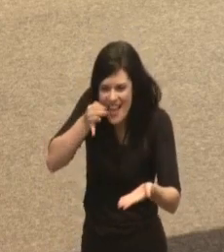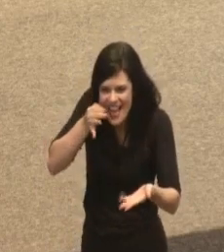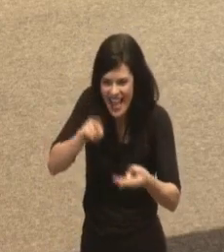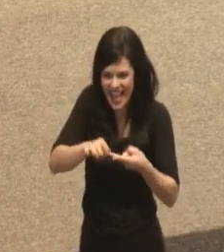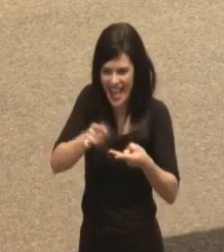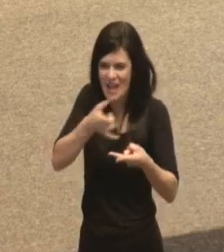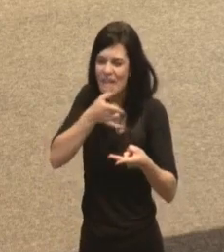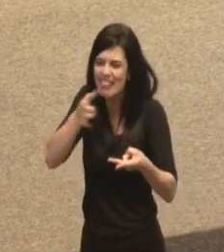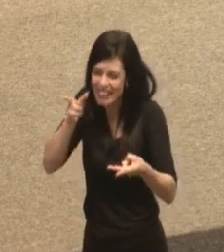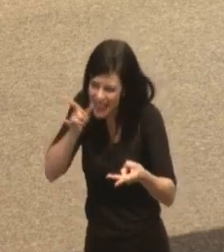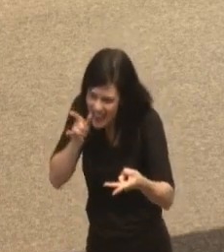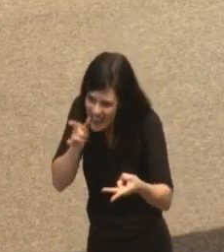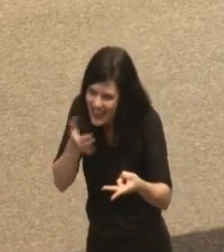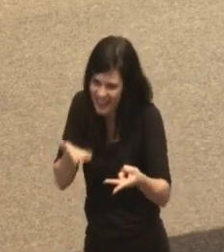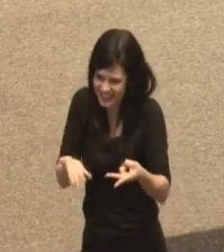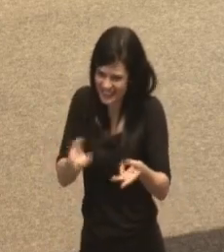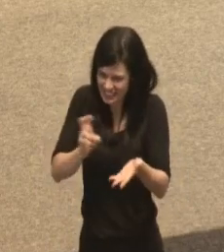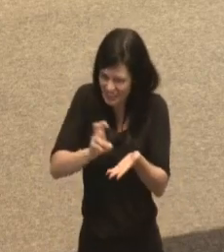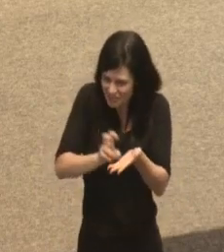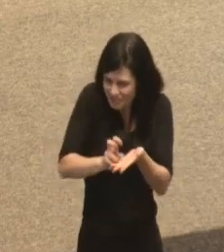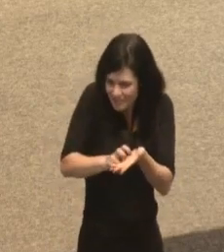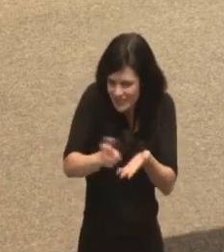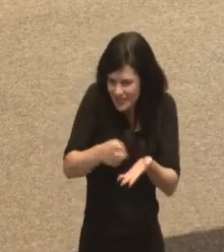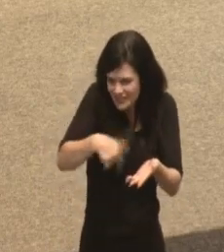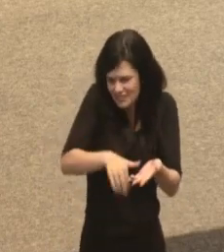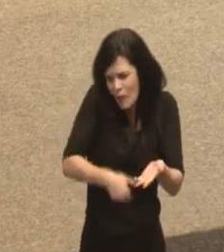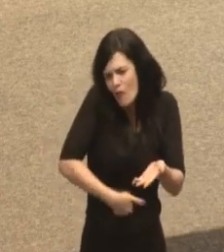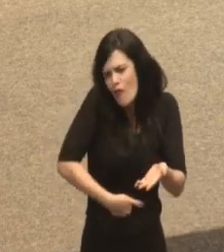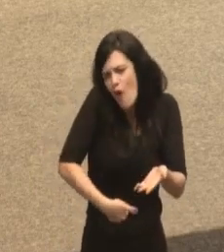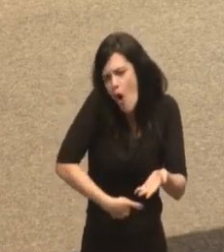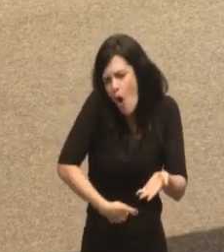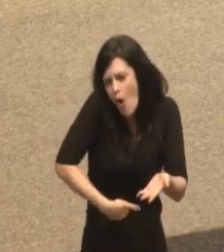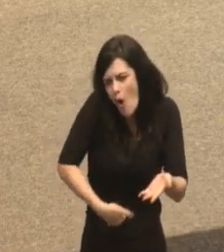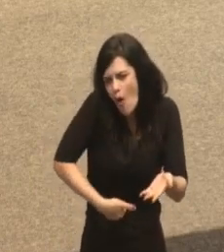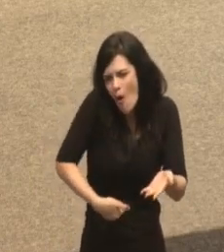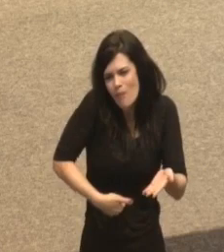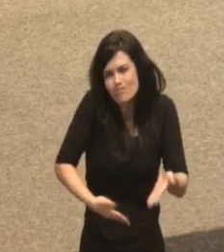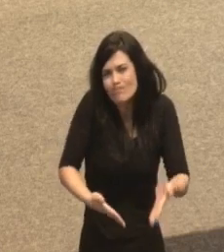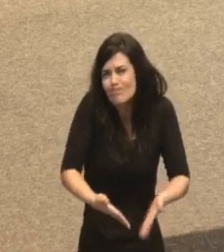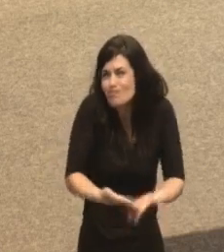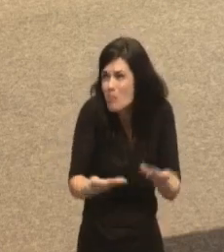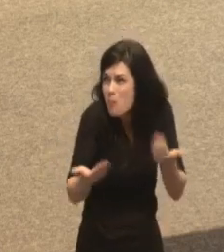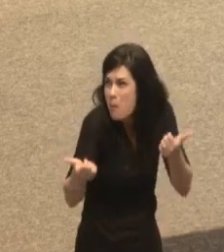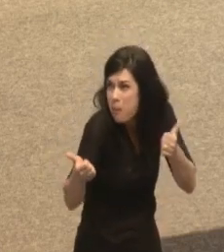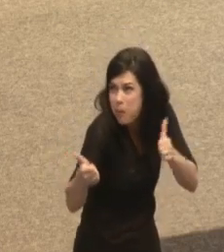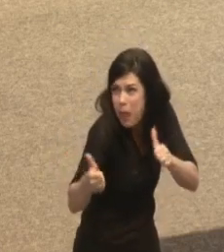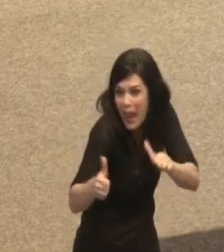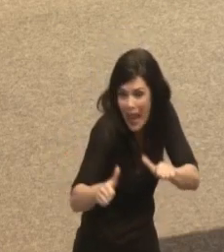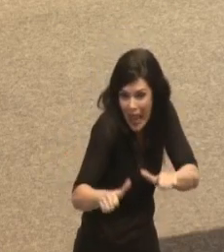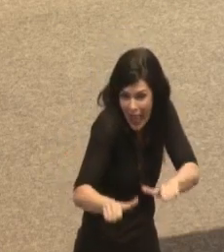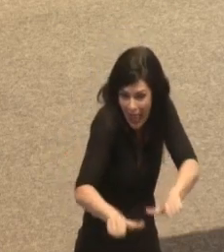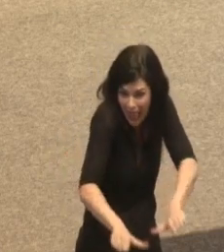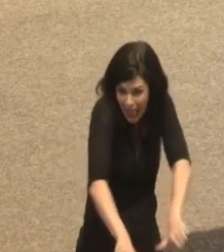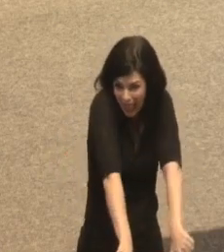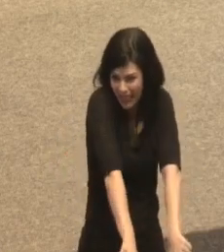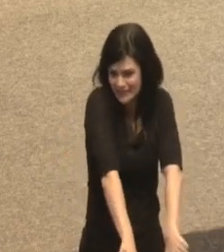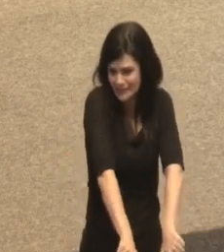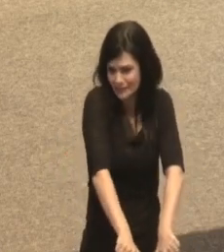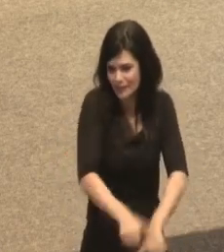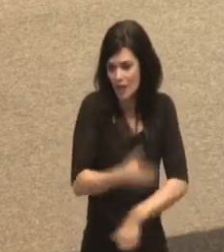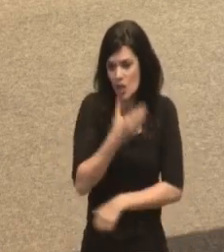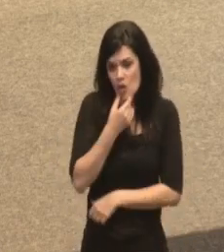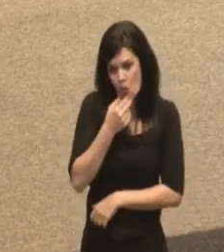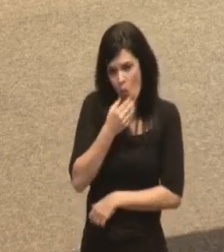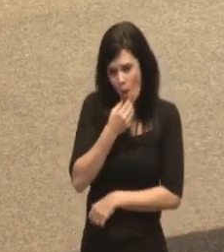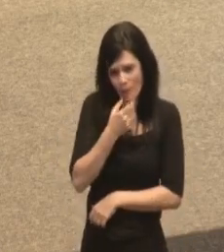um lanche para eles ali naquela manhã, aquelas pessoas vivendo num estado degradável nas ruas ali de Maceió. E aquele homem